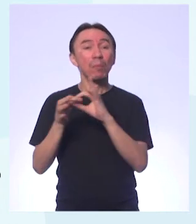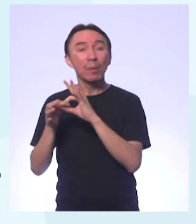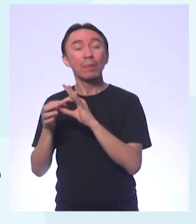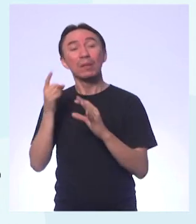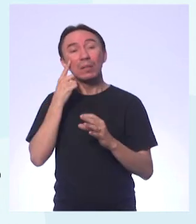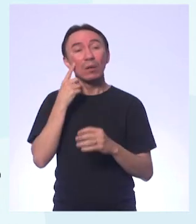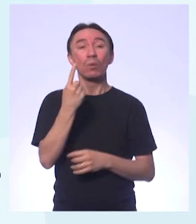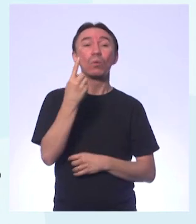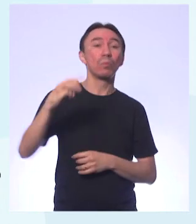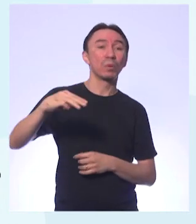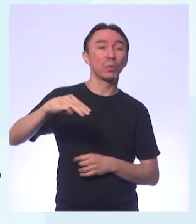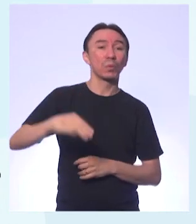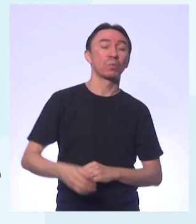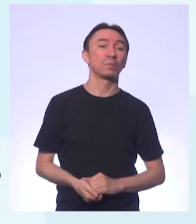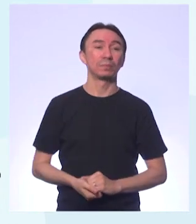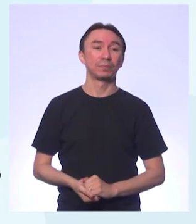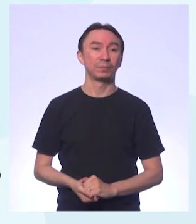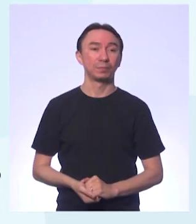imagem. Um minuto.